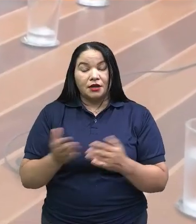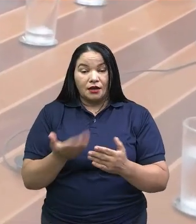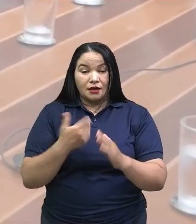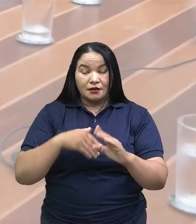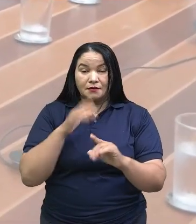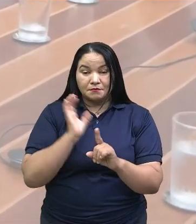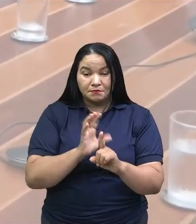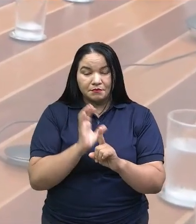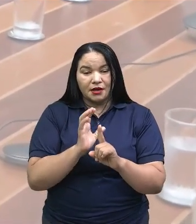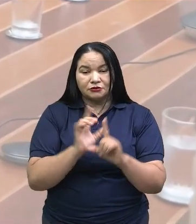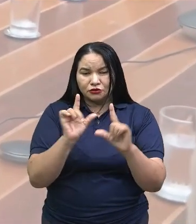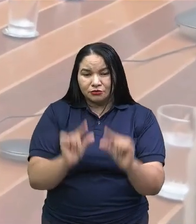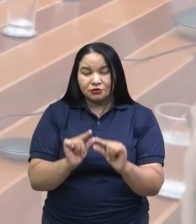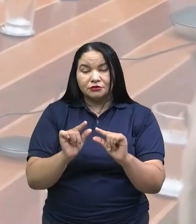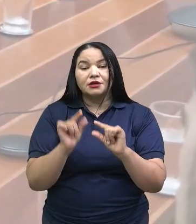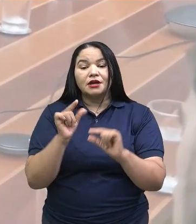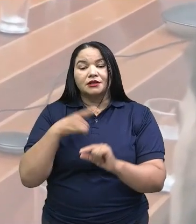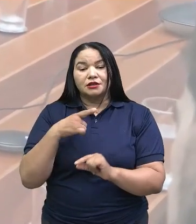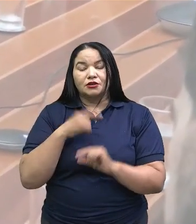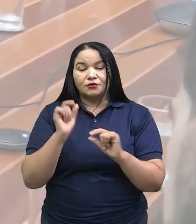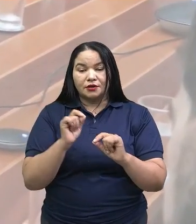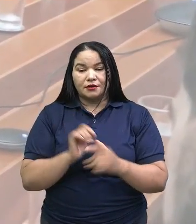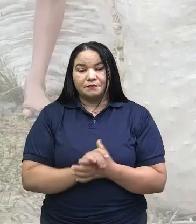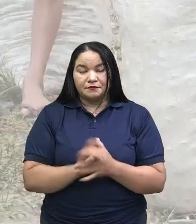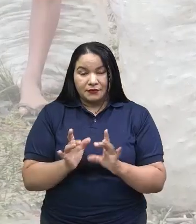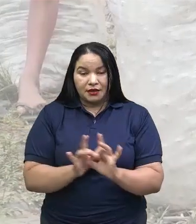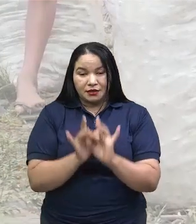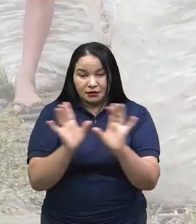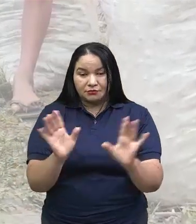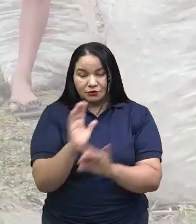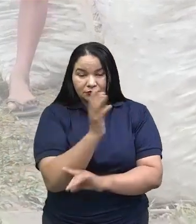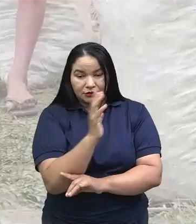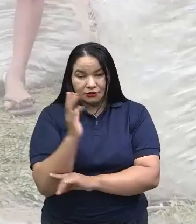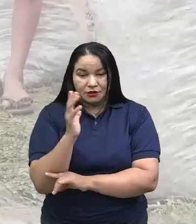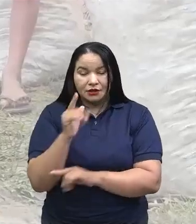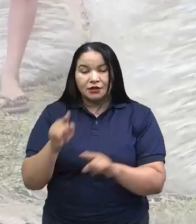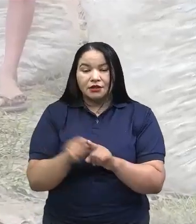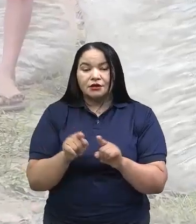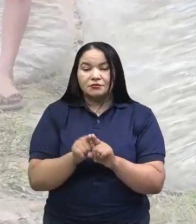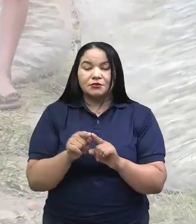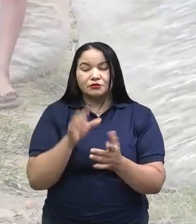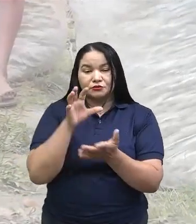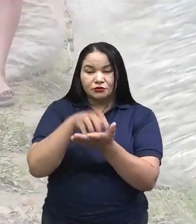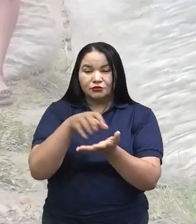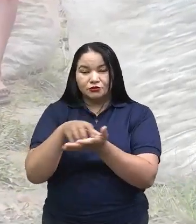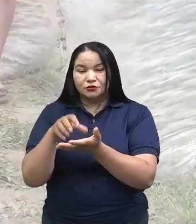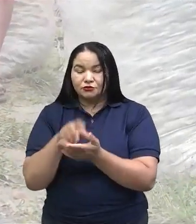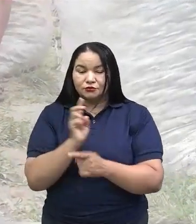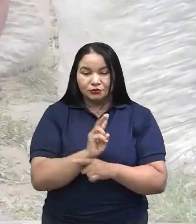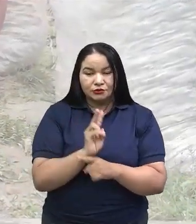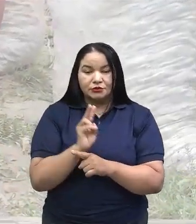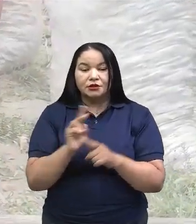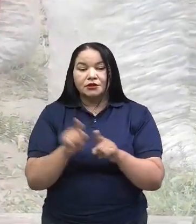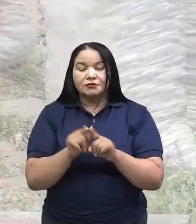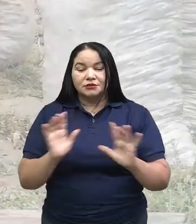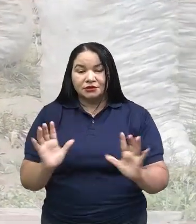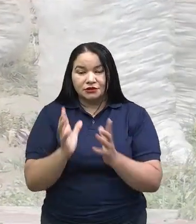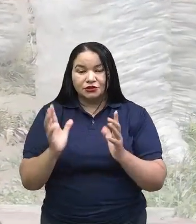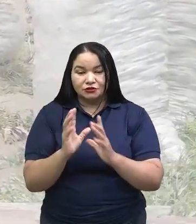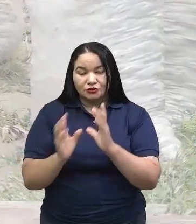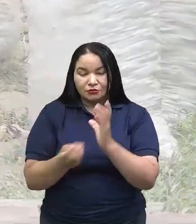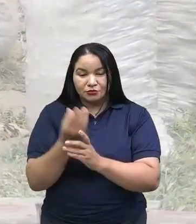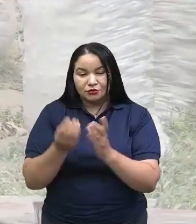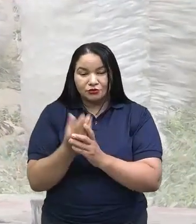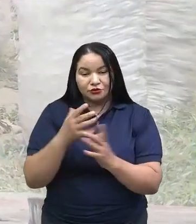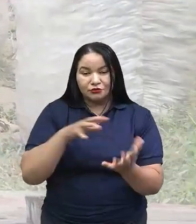impactos, existem instrumentos como o licenciamento ambiental, as unidades de conservação e os incentivos à produção